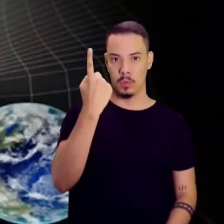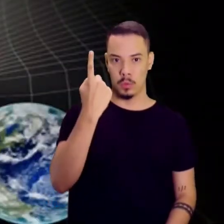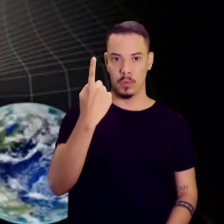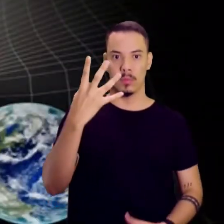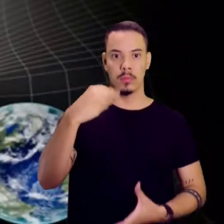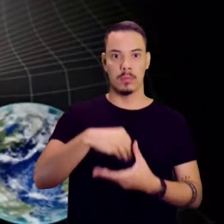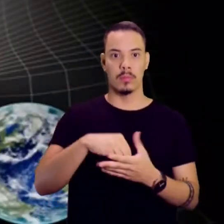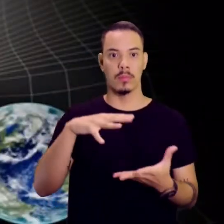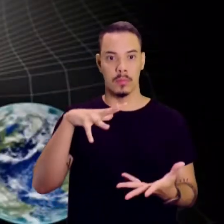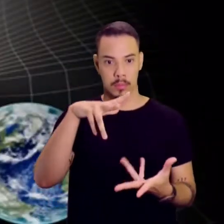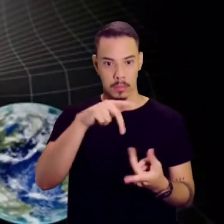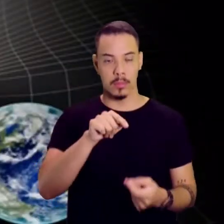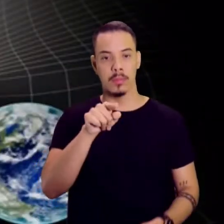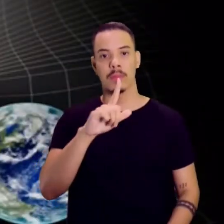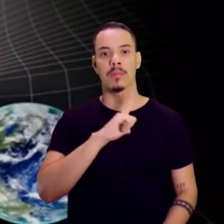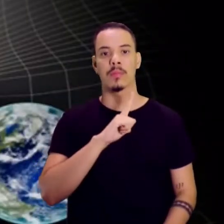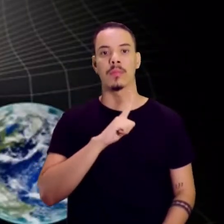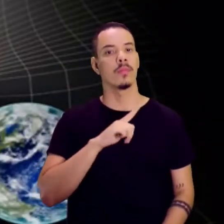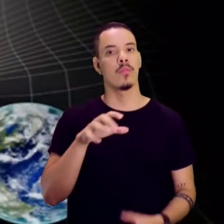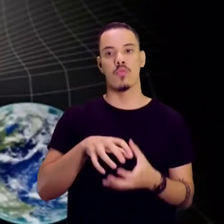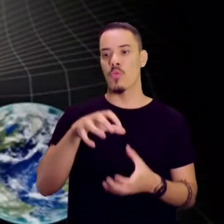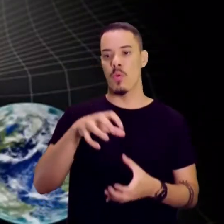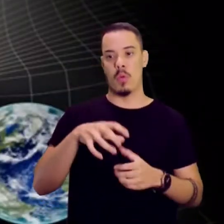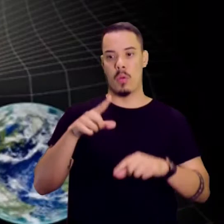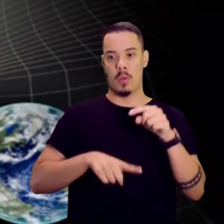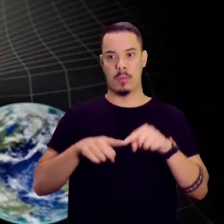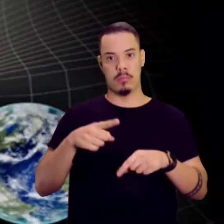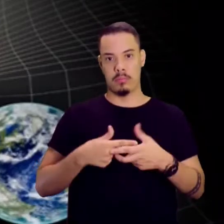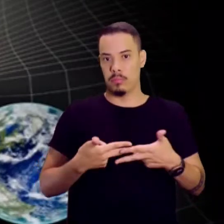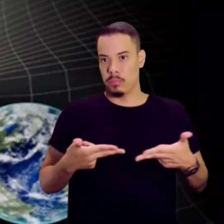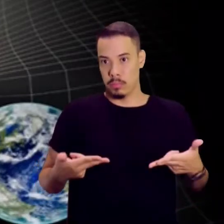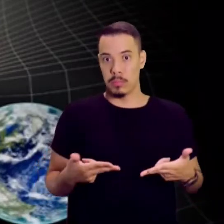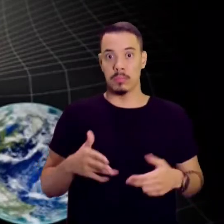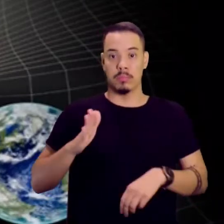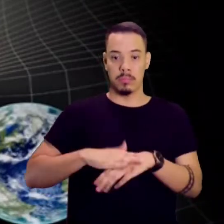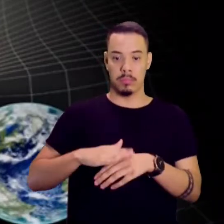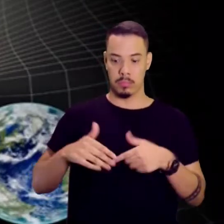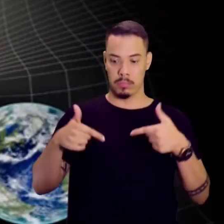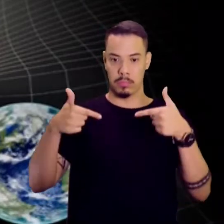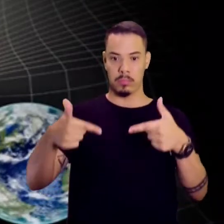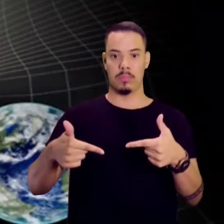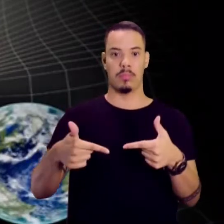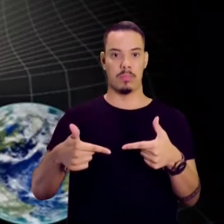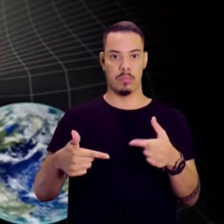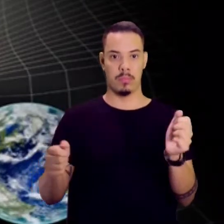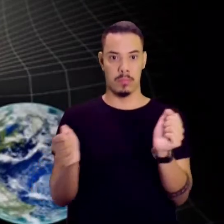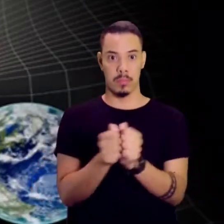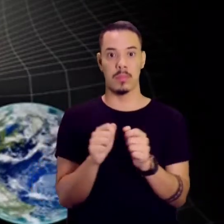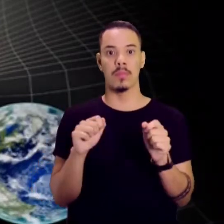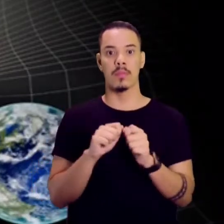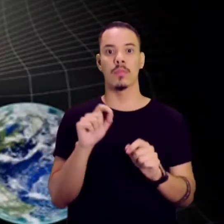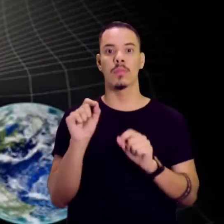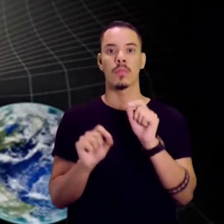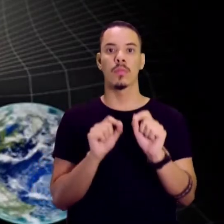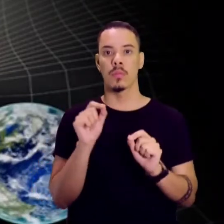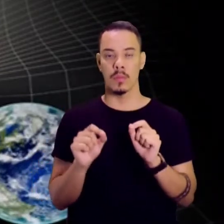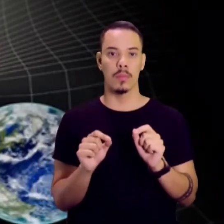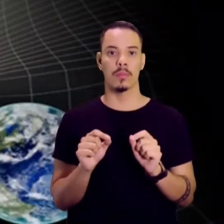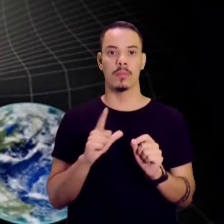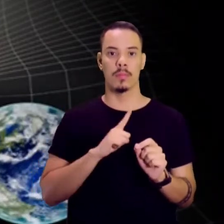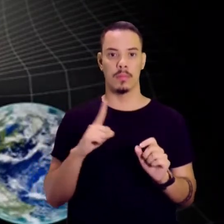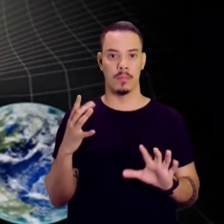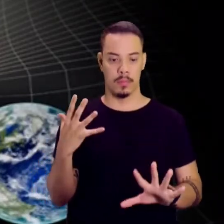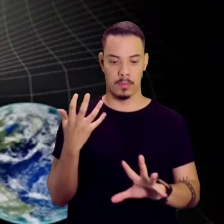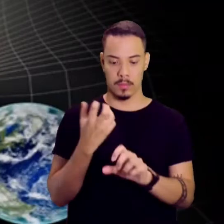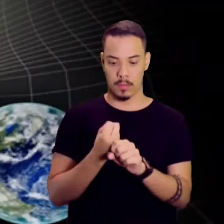da Terra você libera um corpo, essa ação gravitacional do planeta sobre esse corpo faz com que ele vá em direção